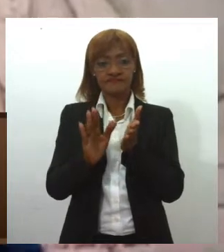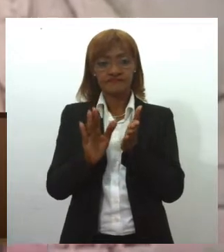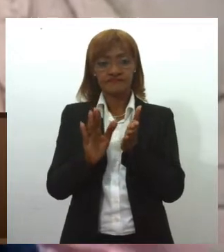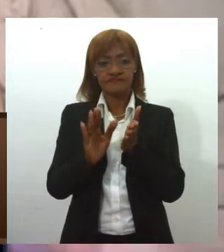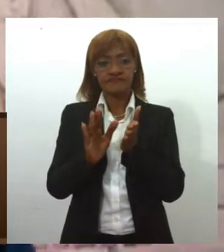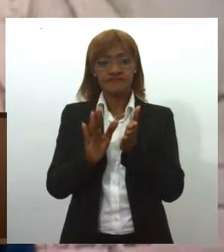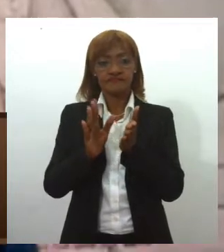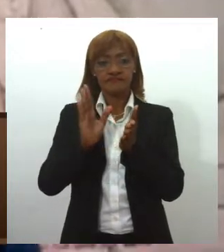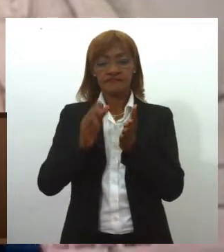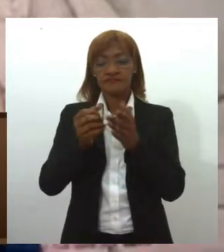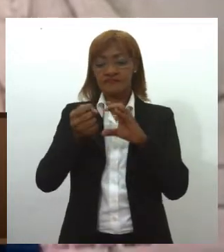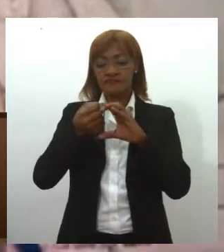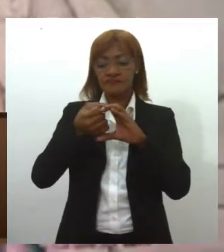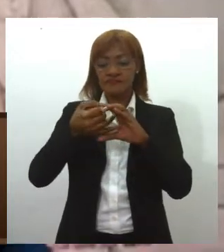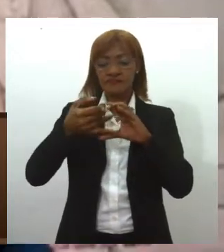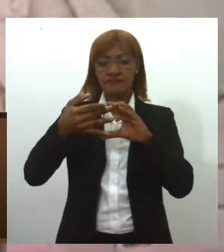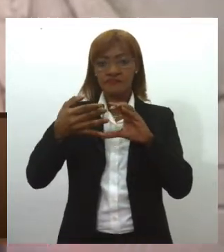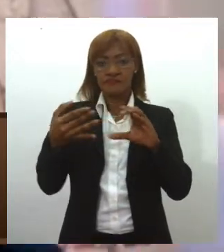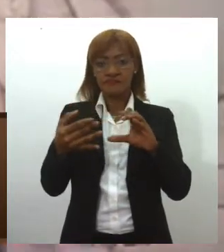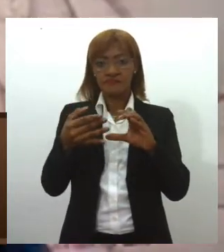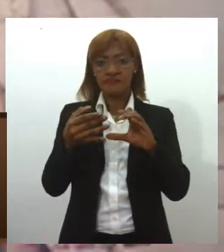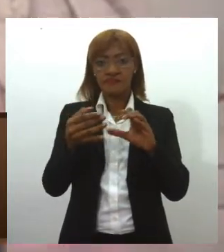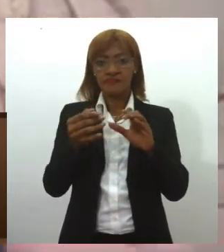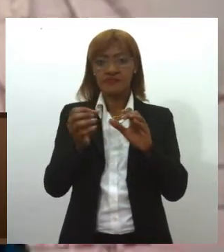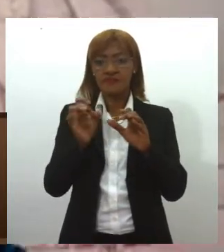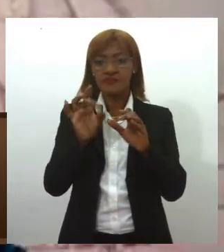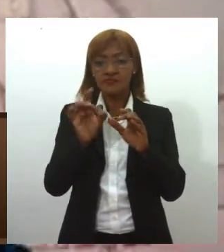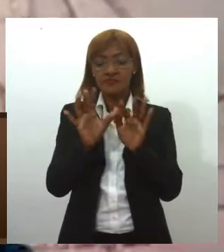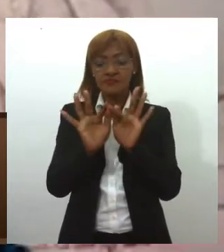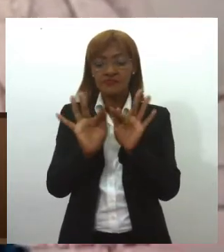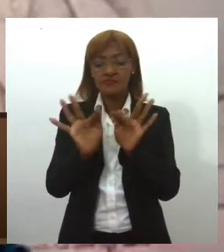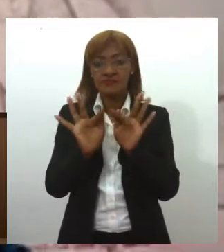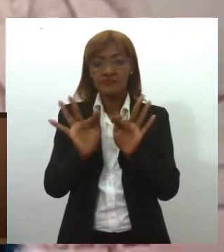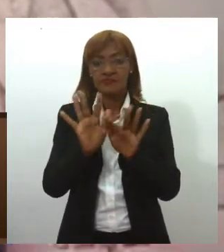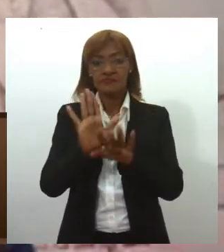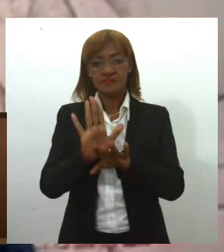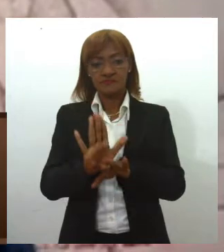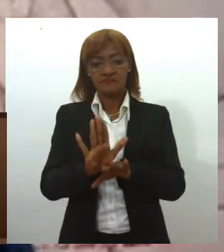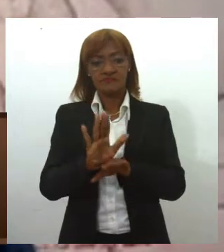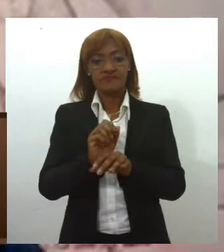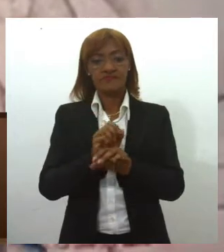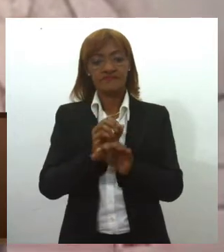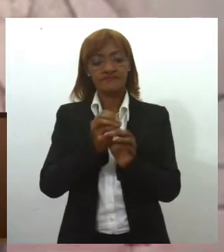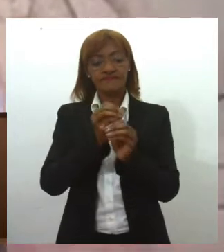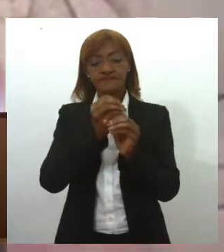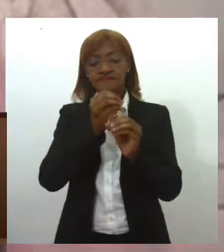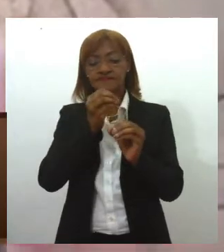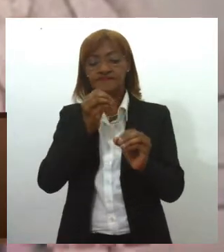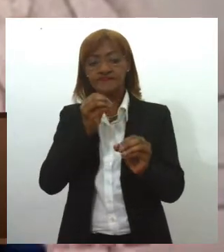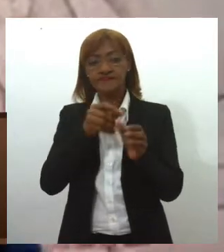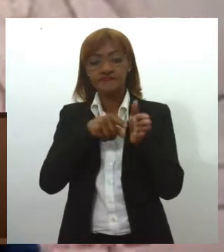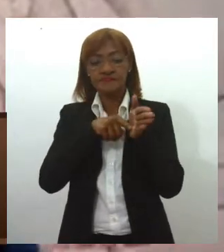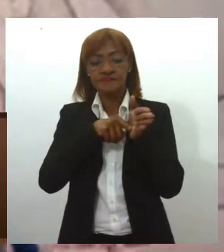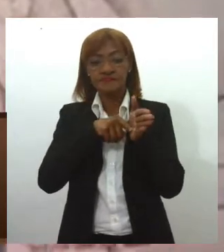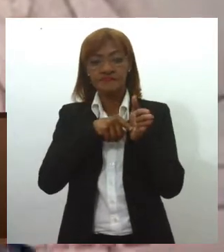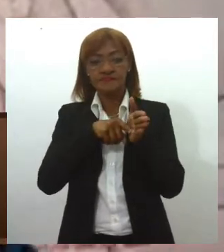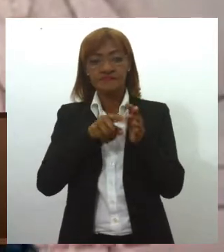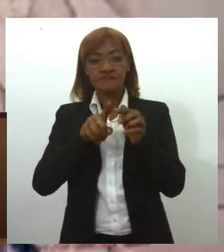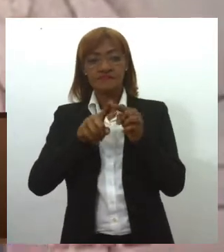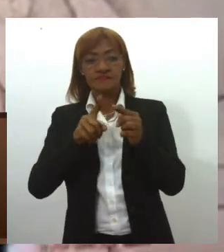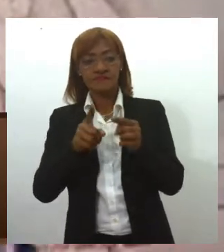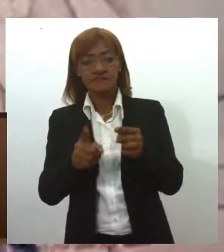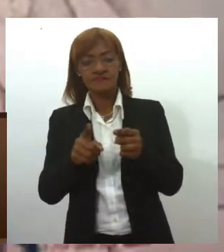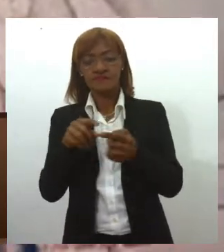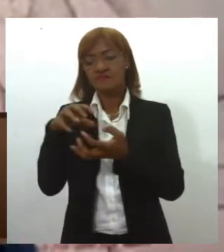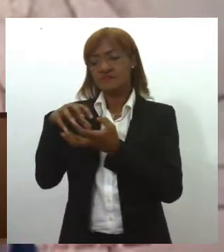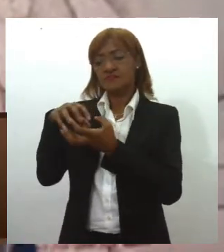pelas características na patologia, no microscópio. E se o paciente for um pouco mais